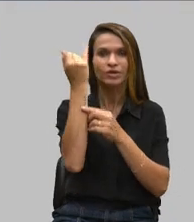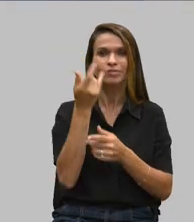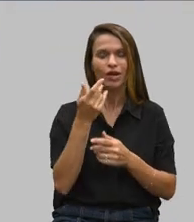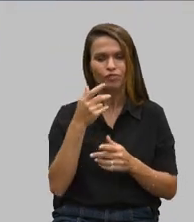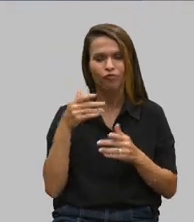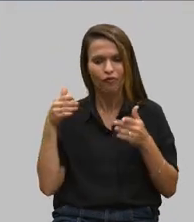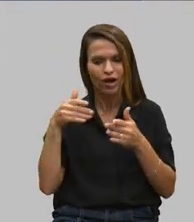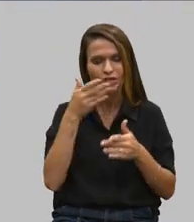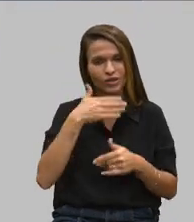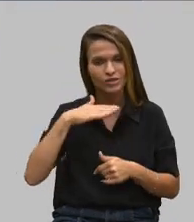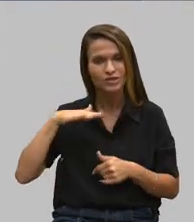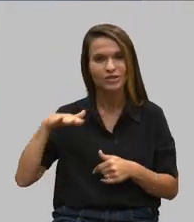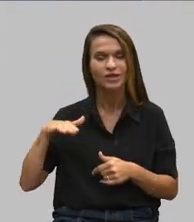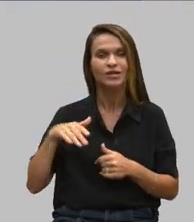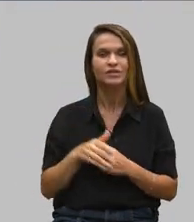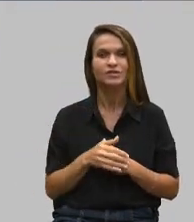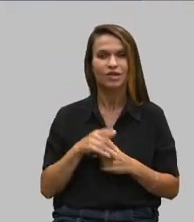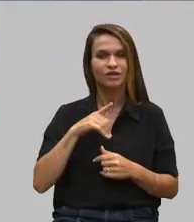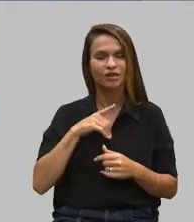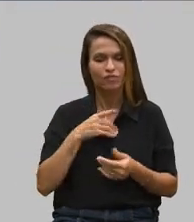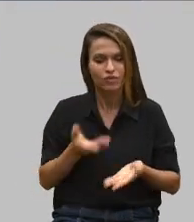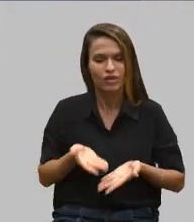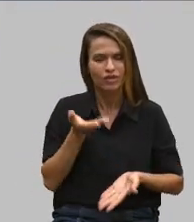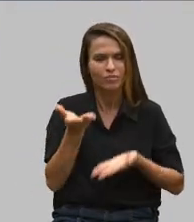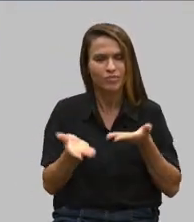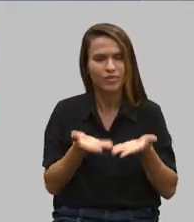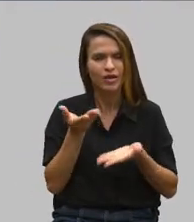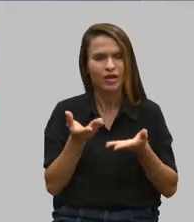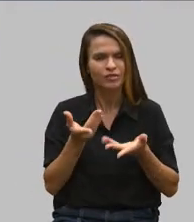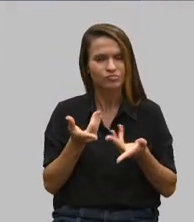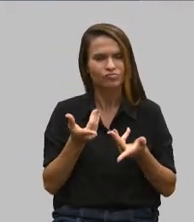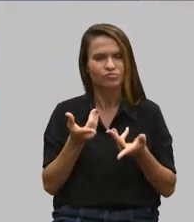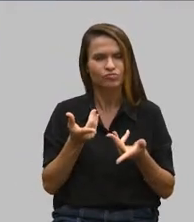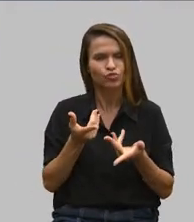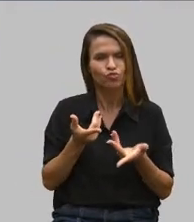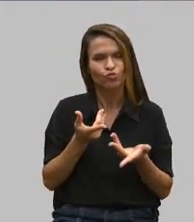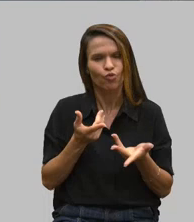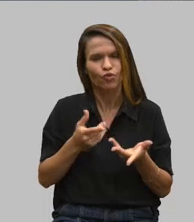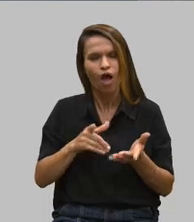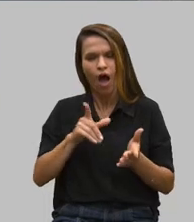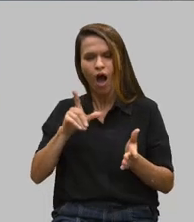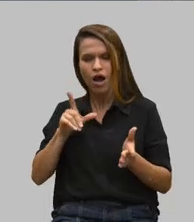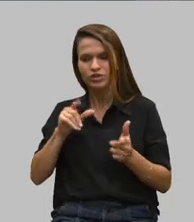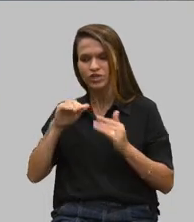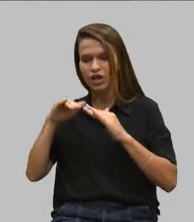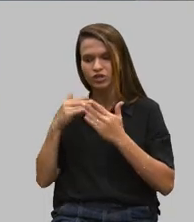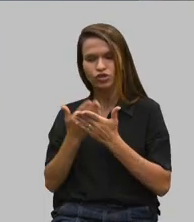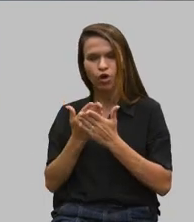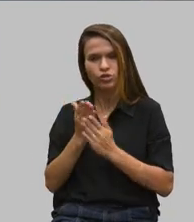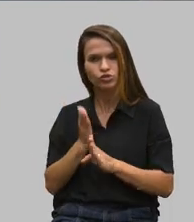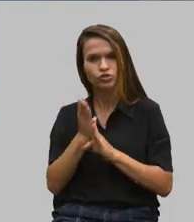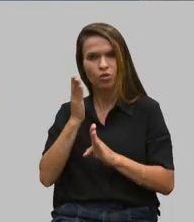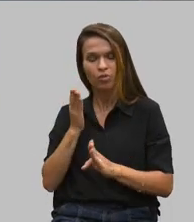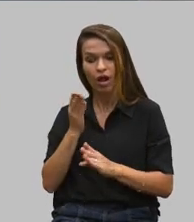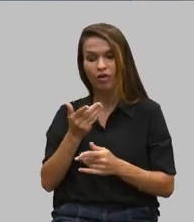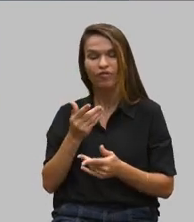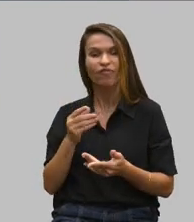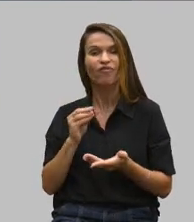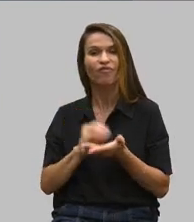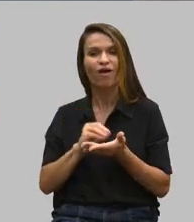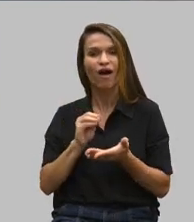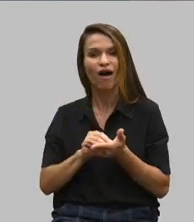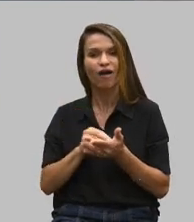porque ter aí um um tratamento precoce ter aí uma descoberta precoce ainda na escola de crianças que muitas vezes não t acesso